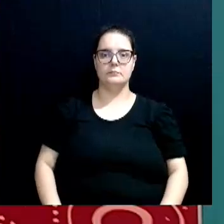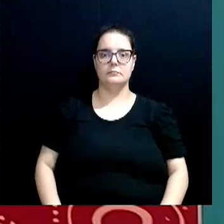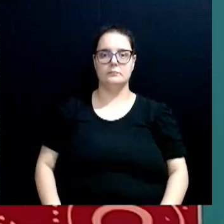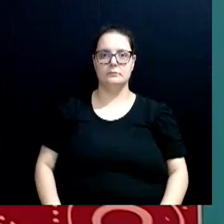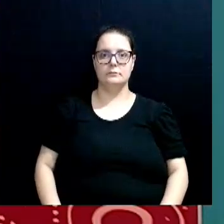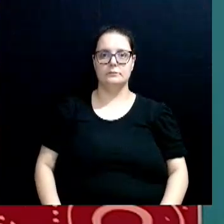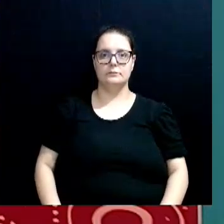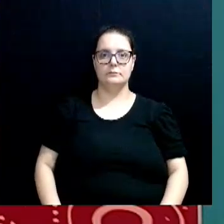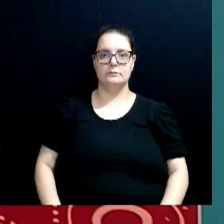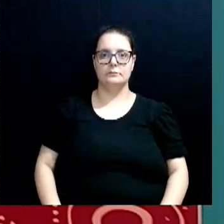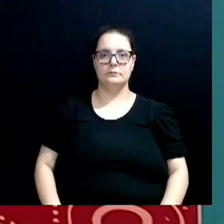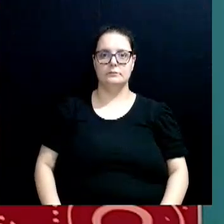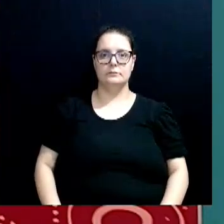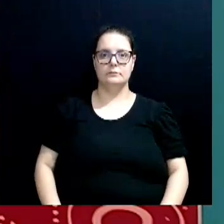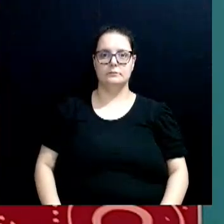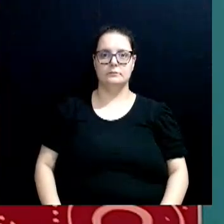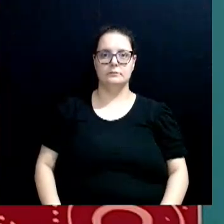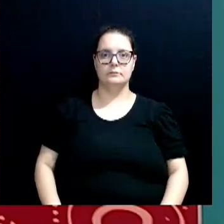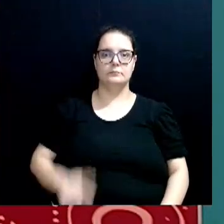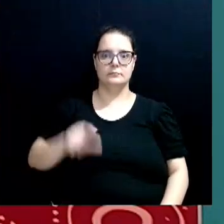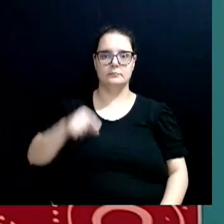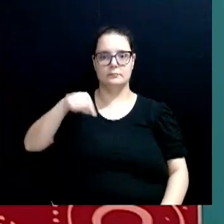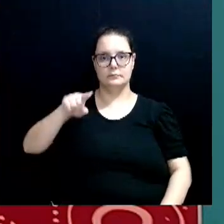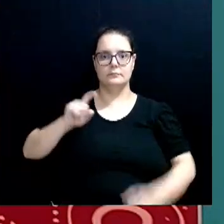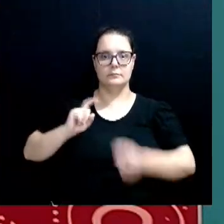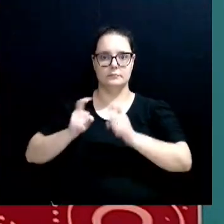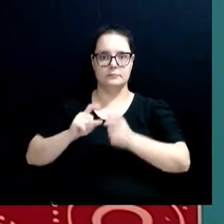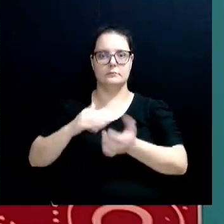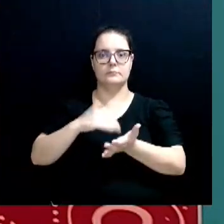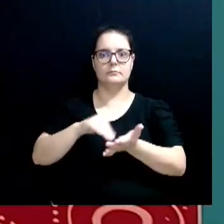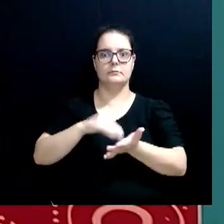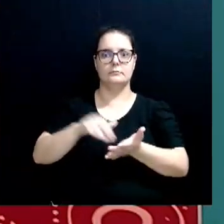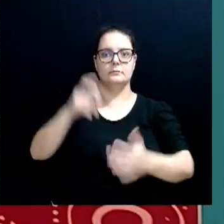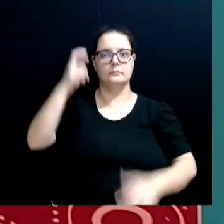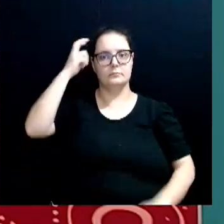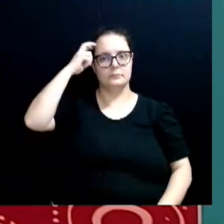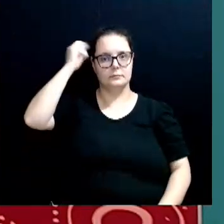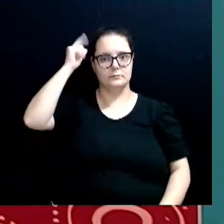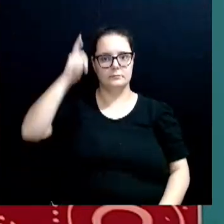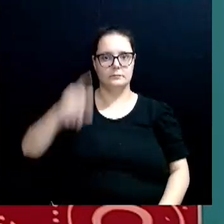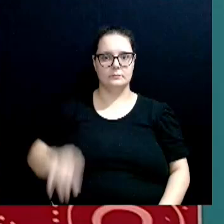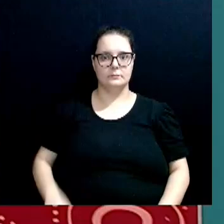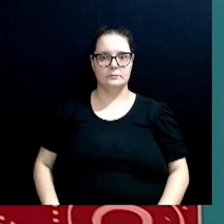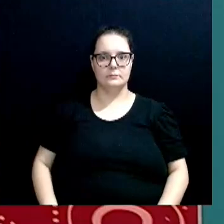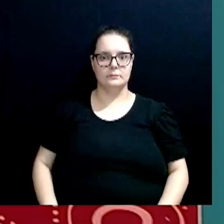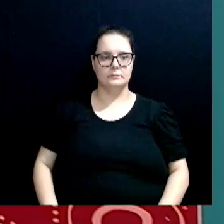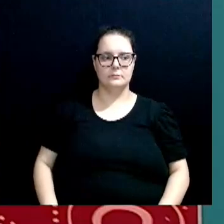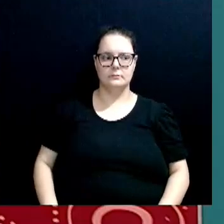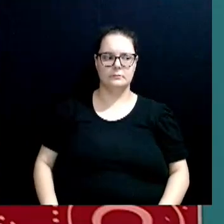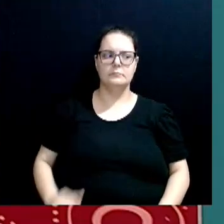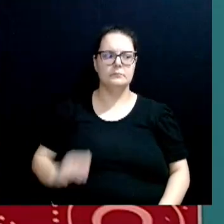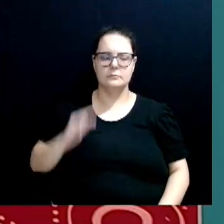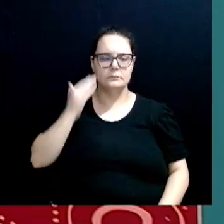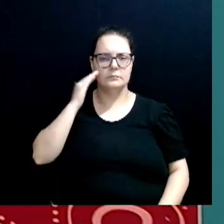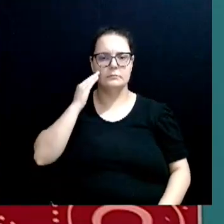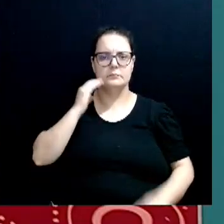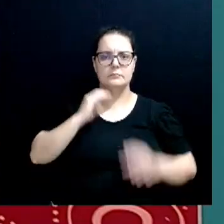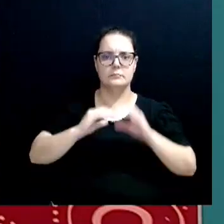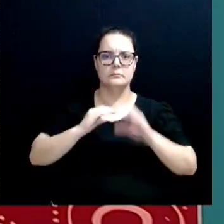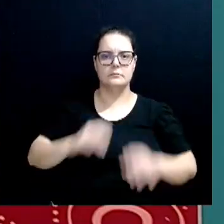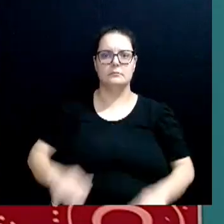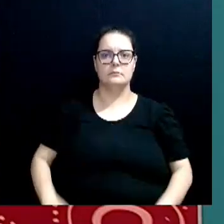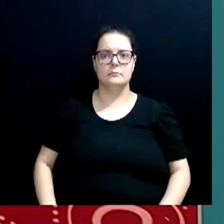e depois eu fui para uma reunião lá na Secretaria de Cultura. Eu não havia entendido no comunicado que eu seria